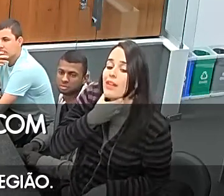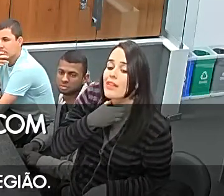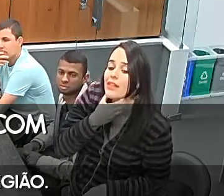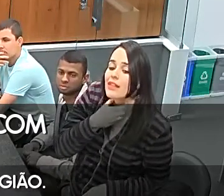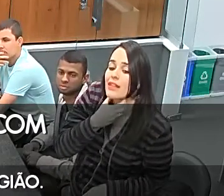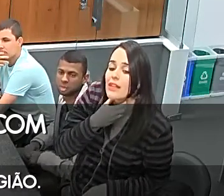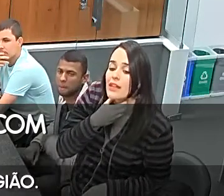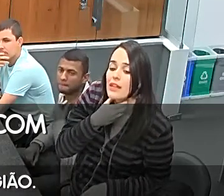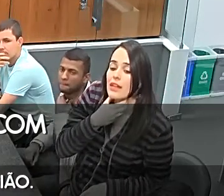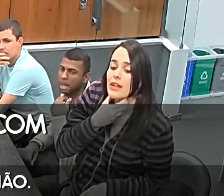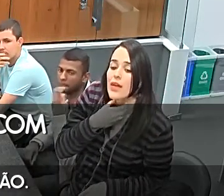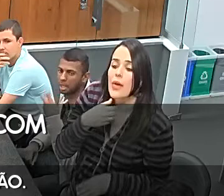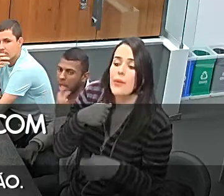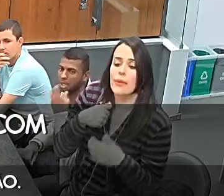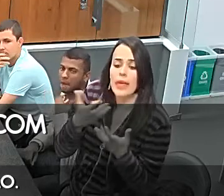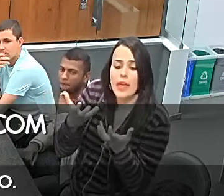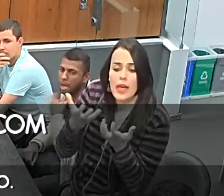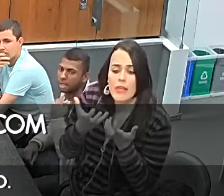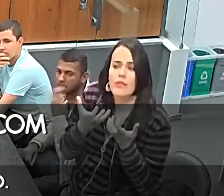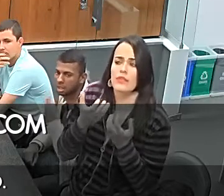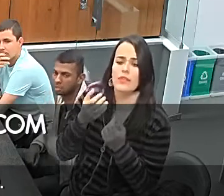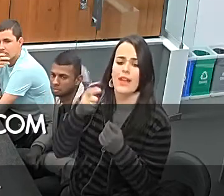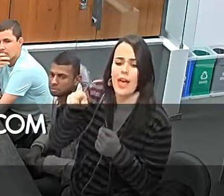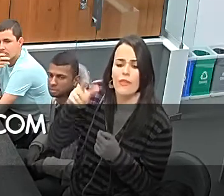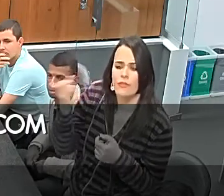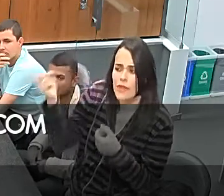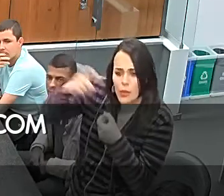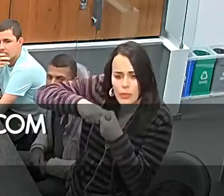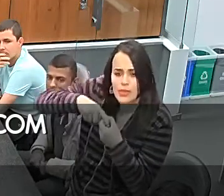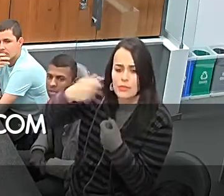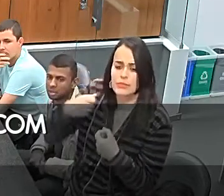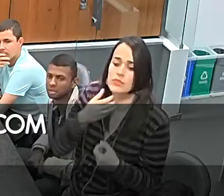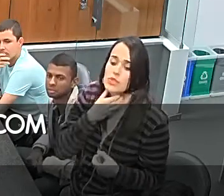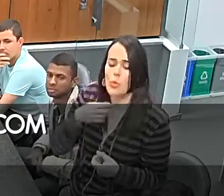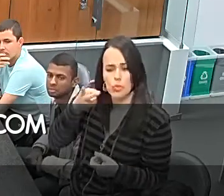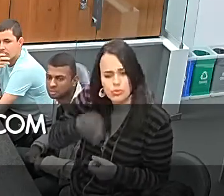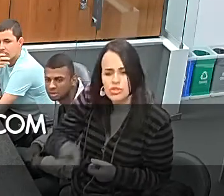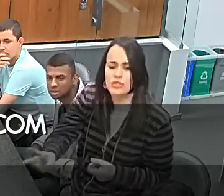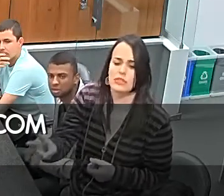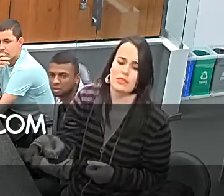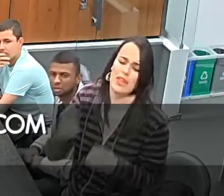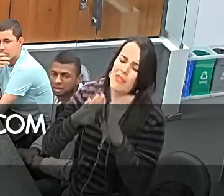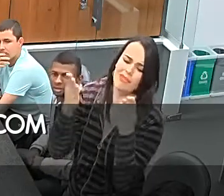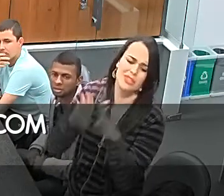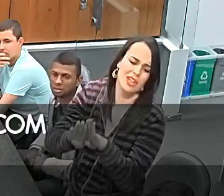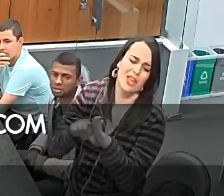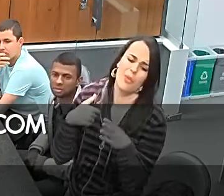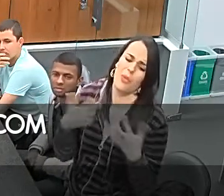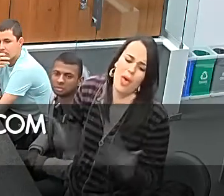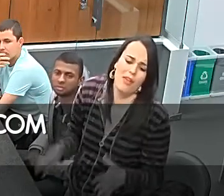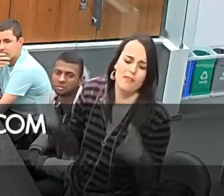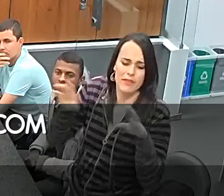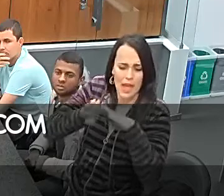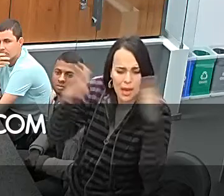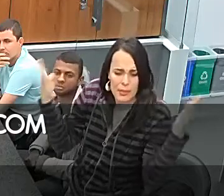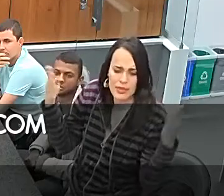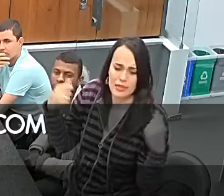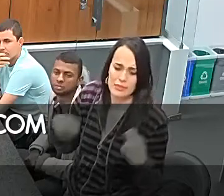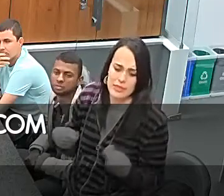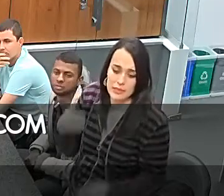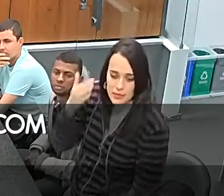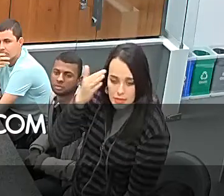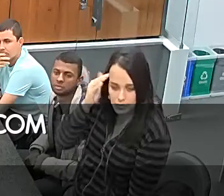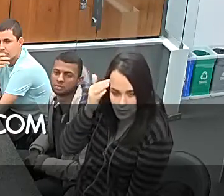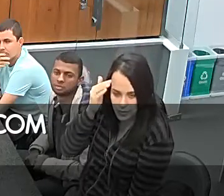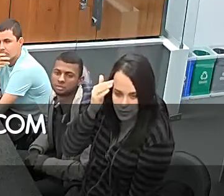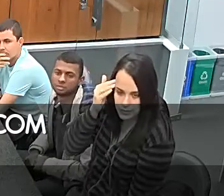foi fechado o lugar onde tinha fono. Então nós queremos que volte, que possa abrir e continuar com a fono. Não